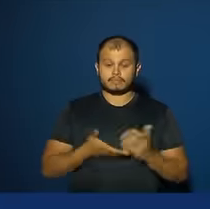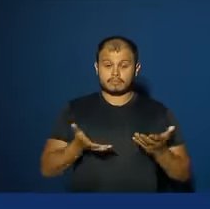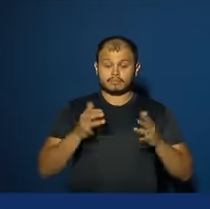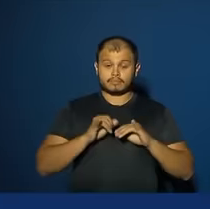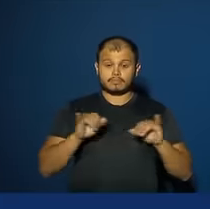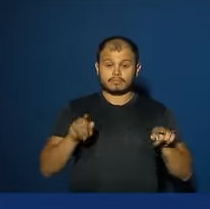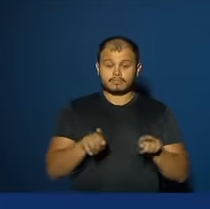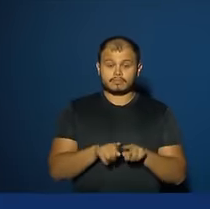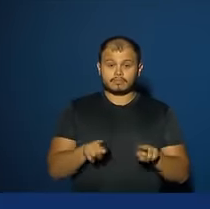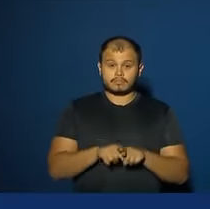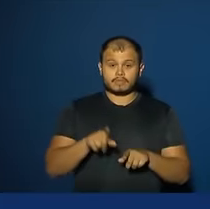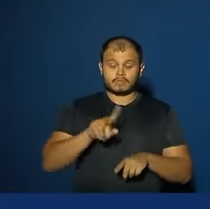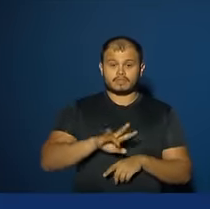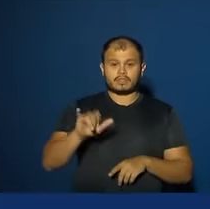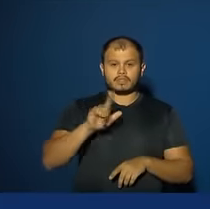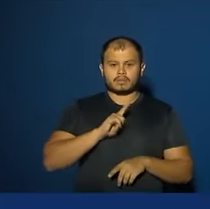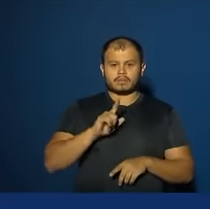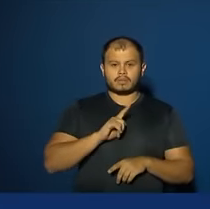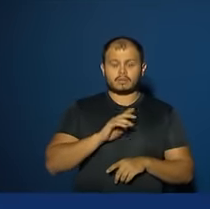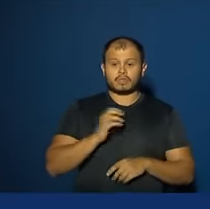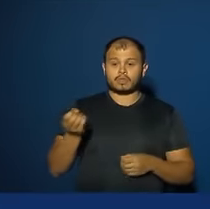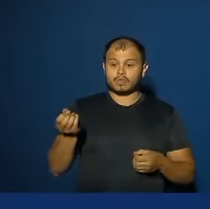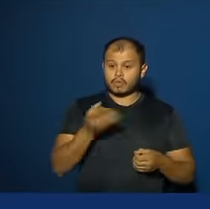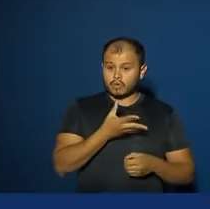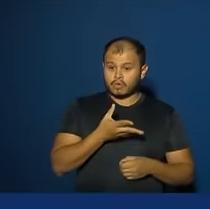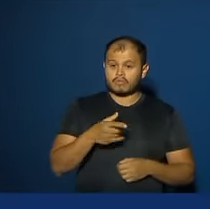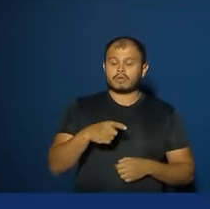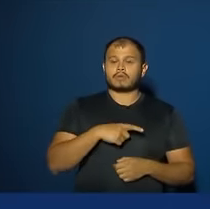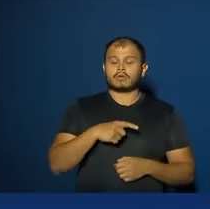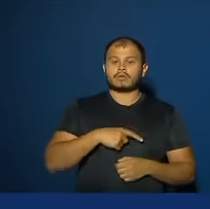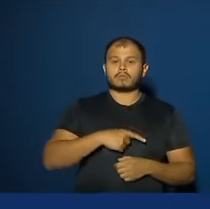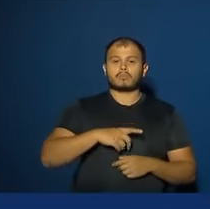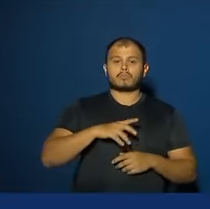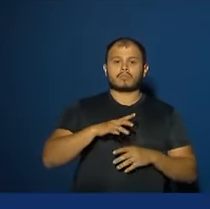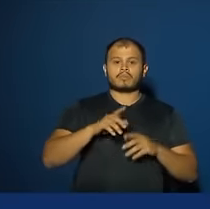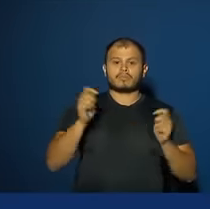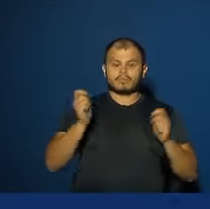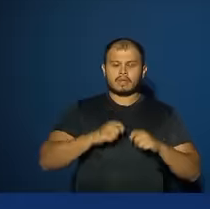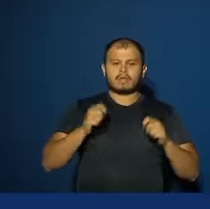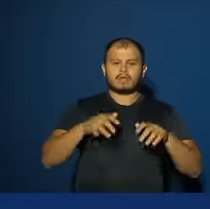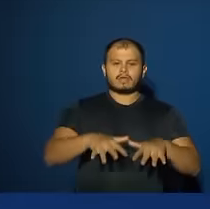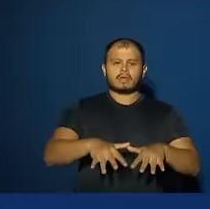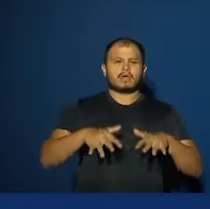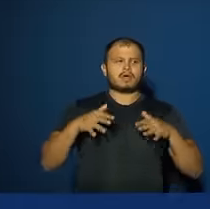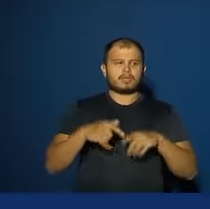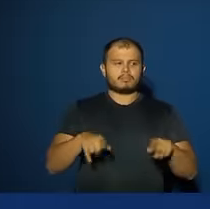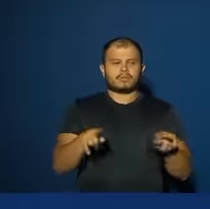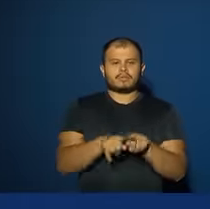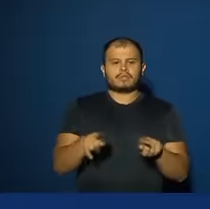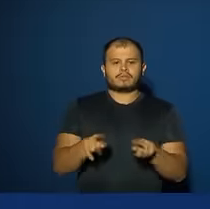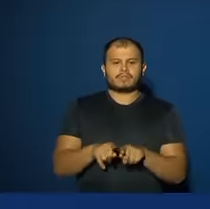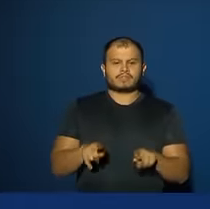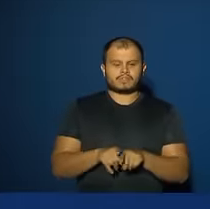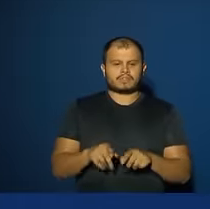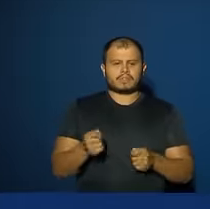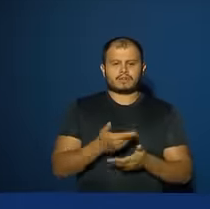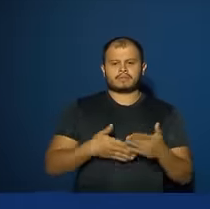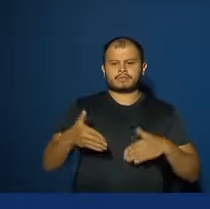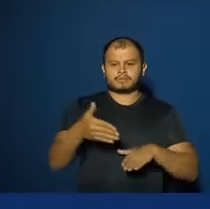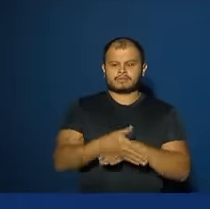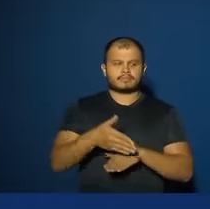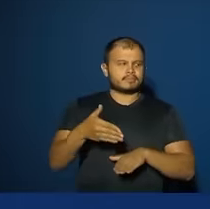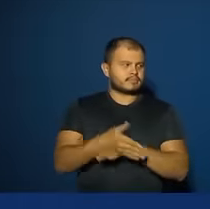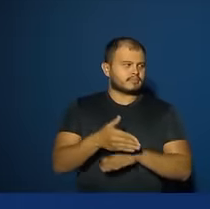também que nesse painel a gente vai ter uma inovação, então o público vai poder participar do painel. A gente tem